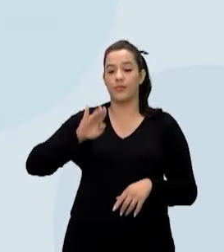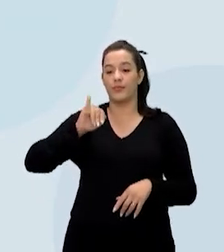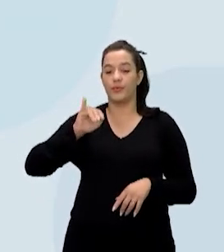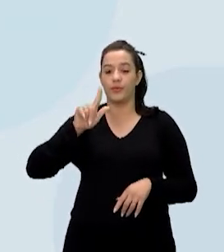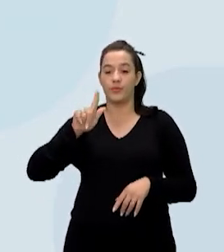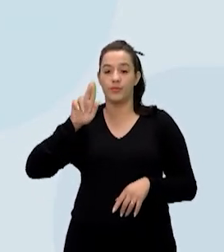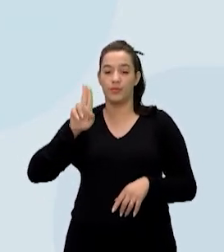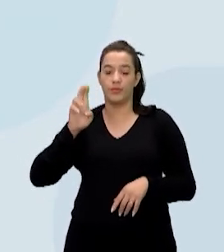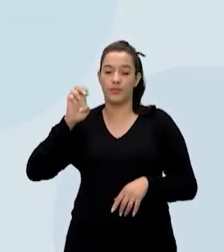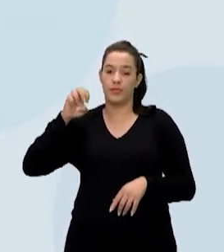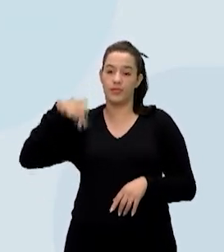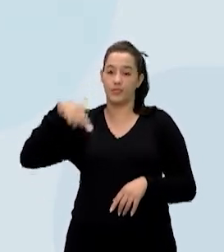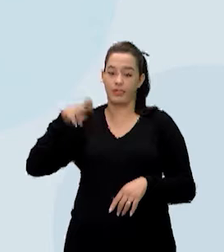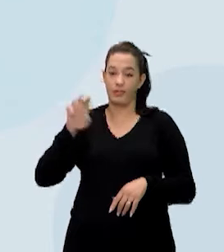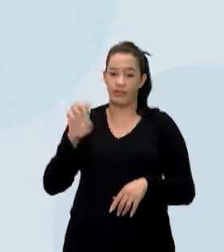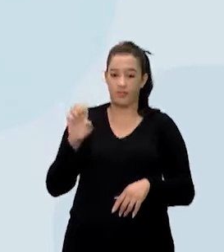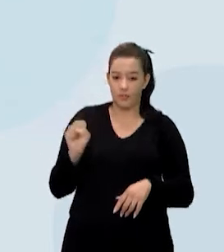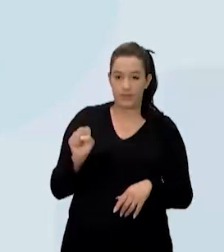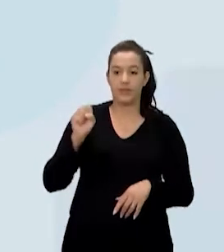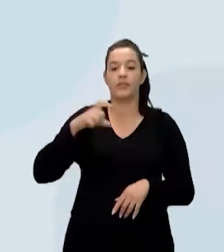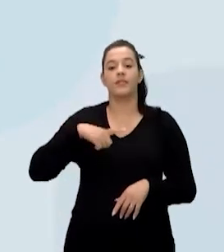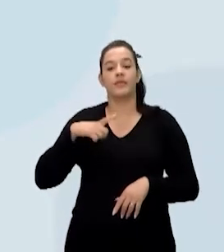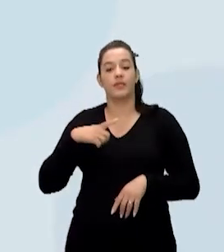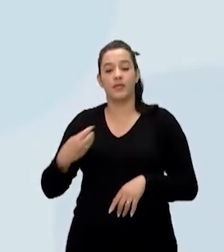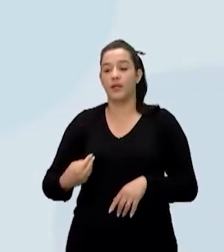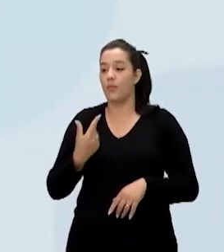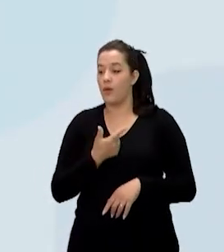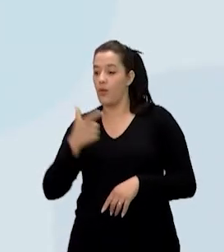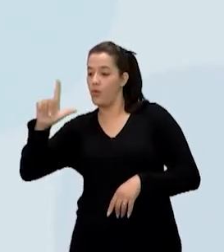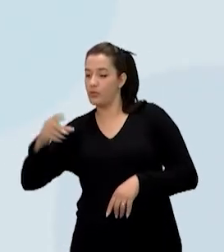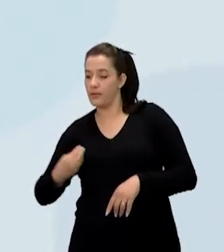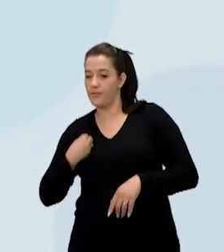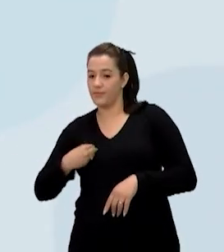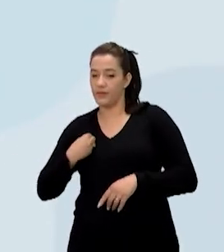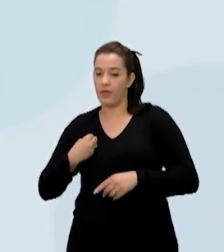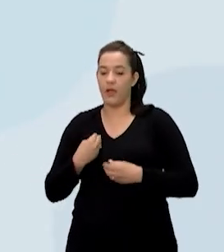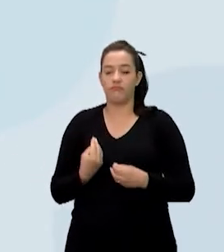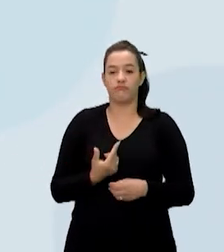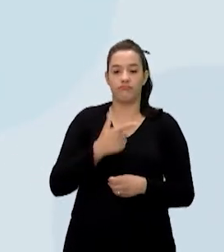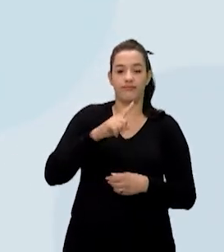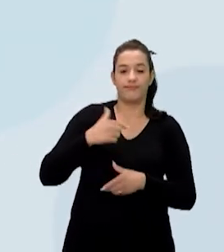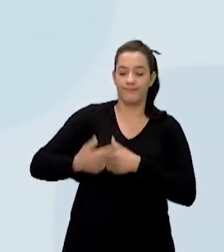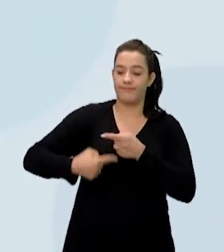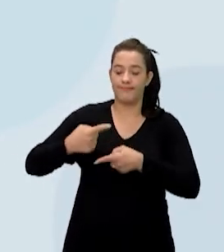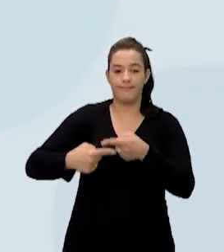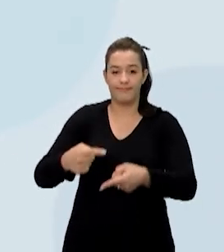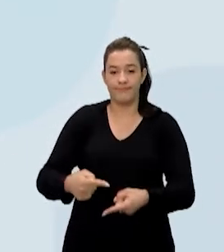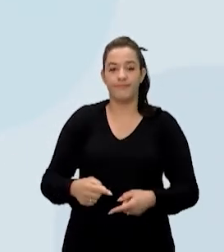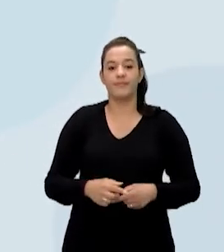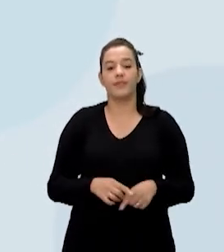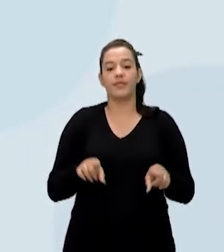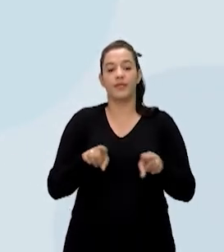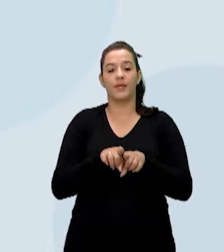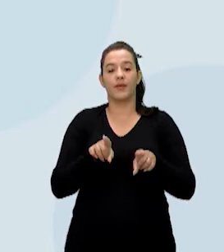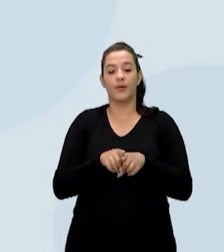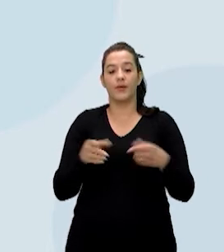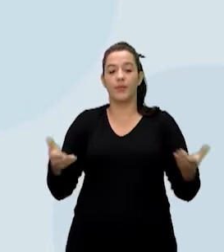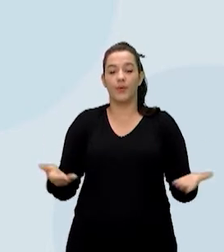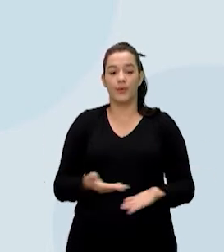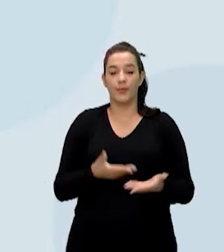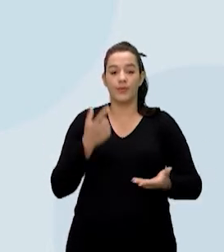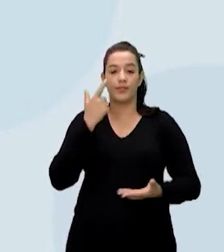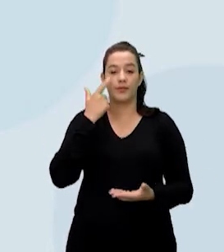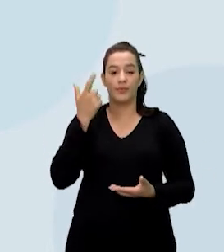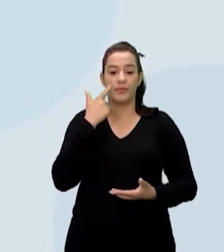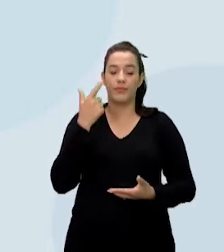seja, a vida surge a partir de uma nova vida pré-existente. E hoje a gente vai ver a teoria da